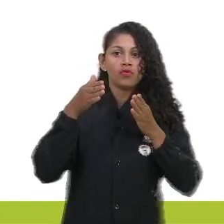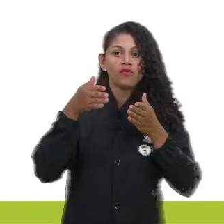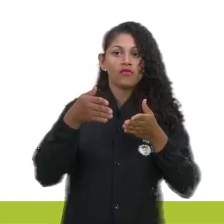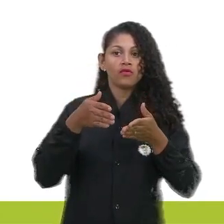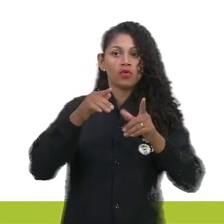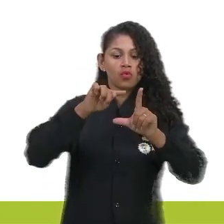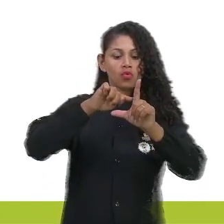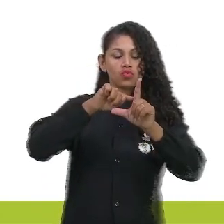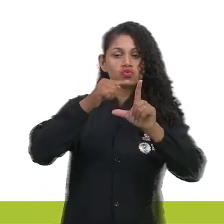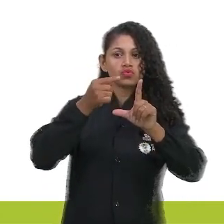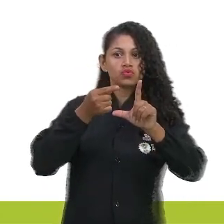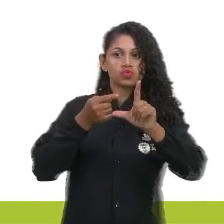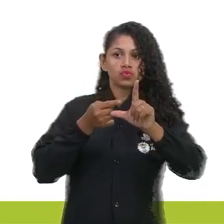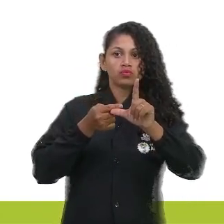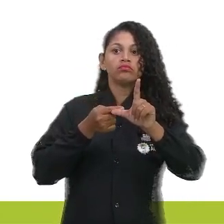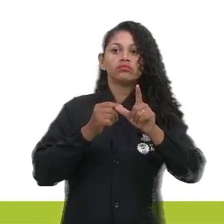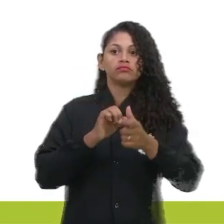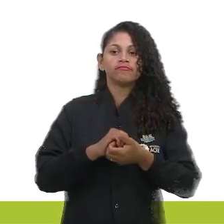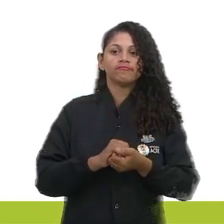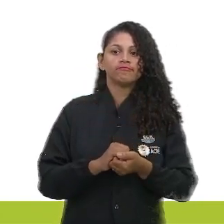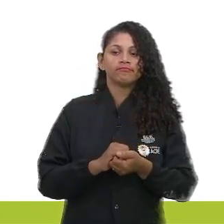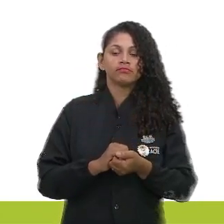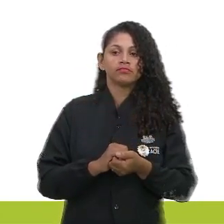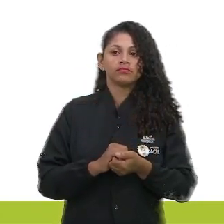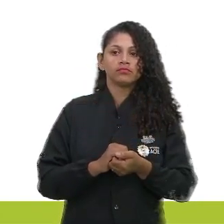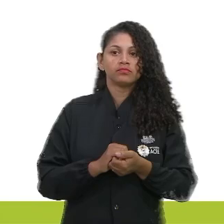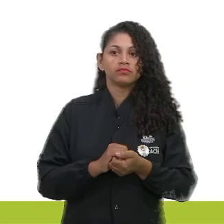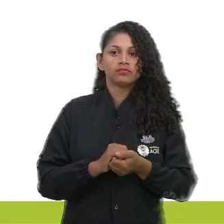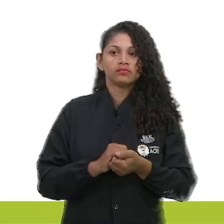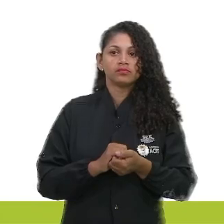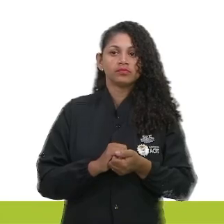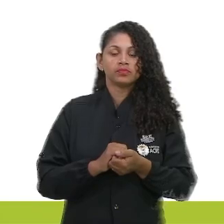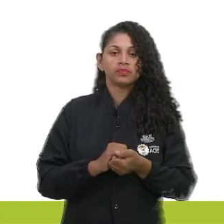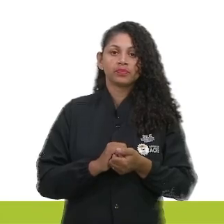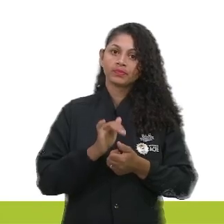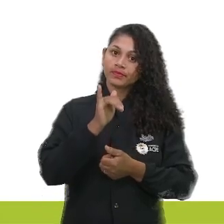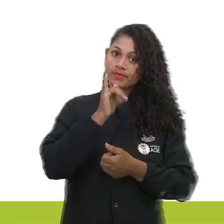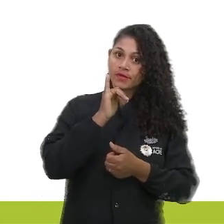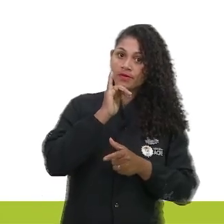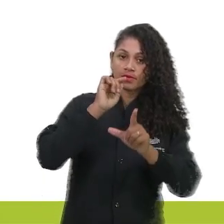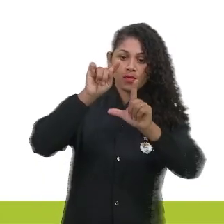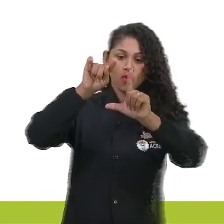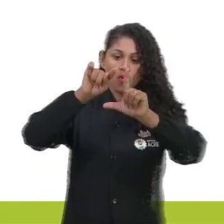O. Digamos que aqui seja um ângulo alfa, ok?